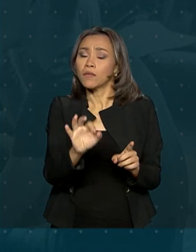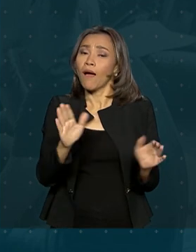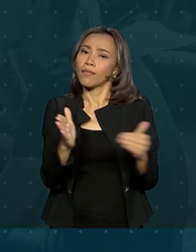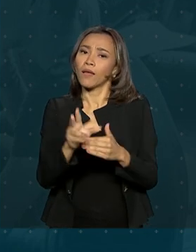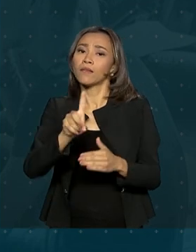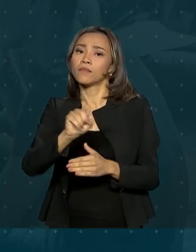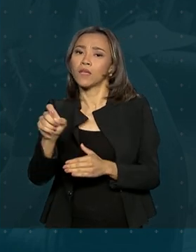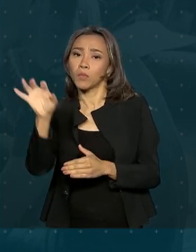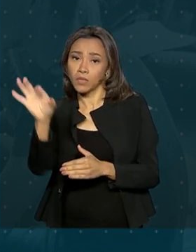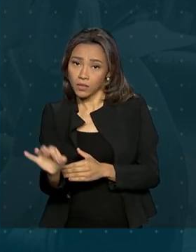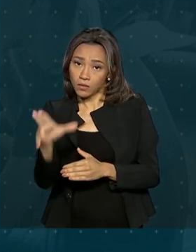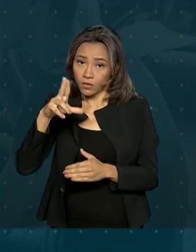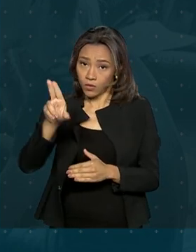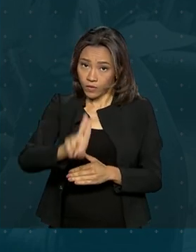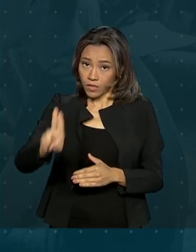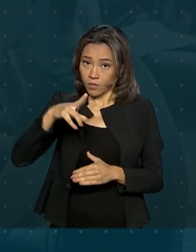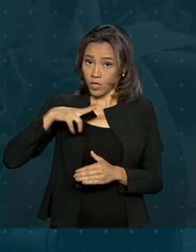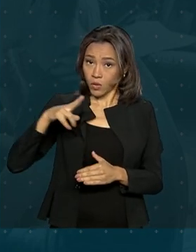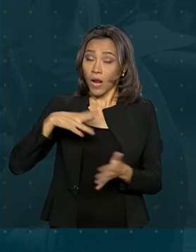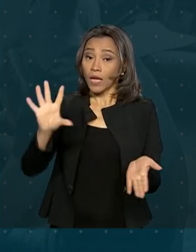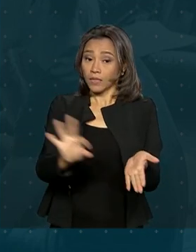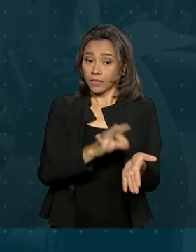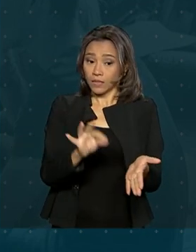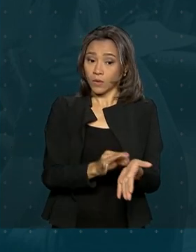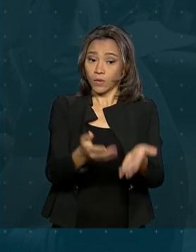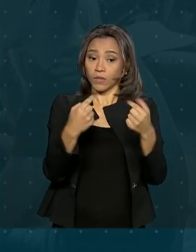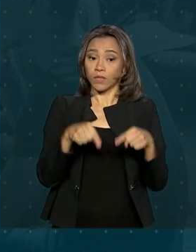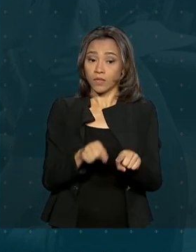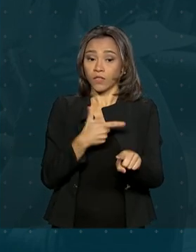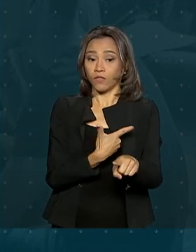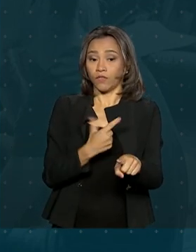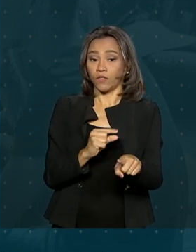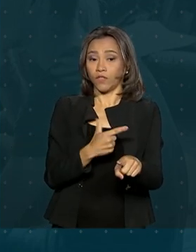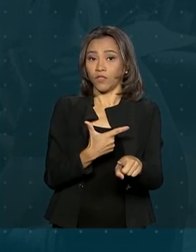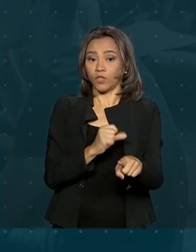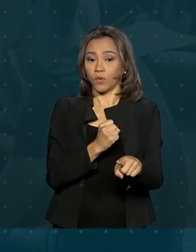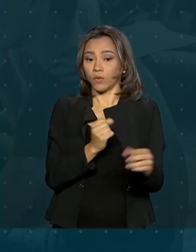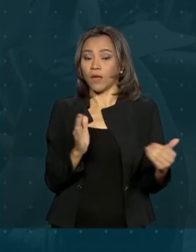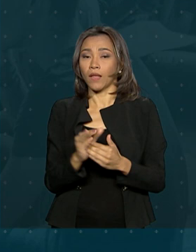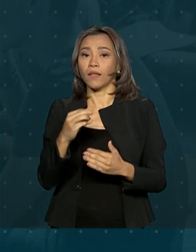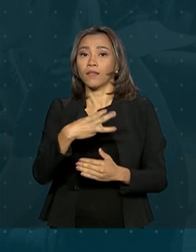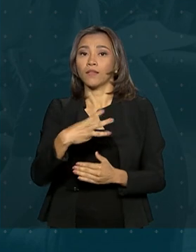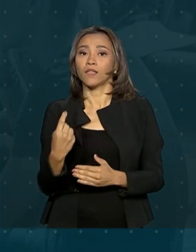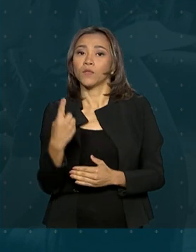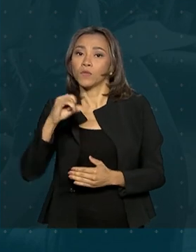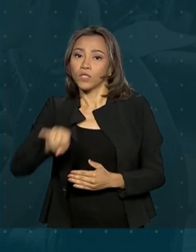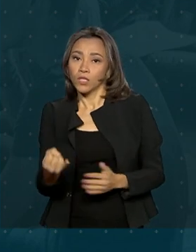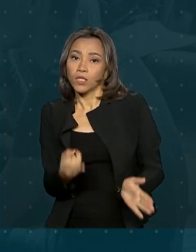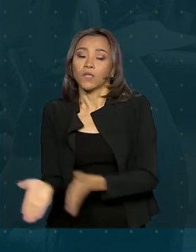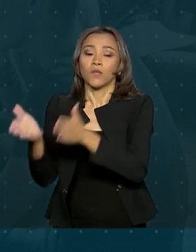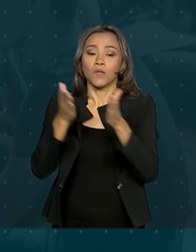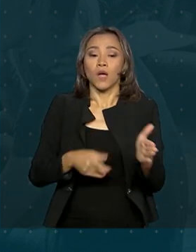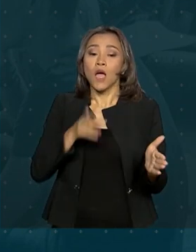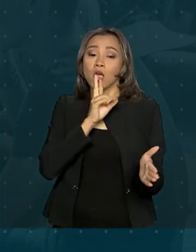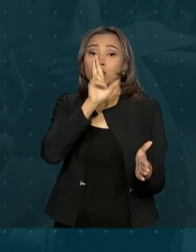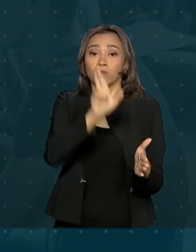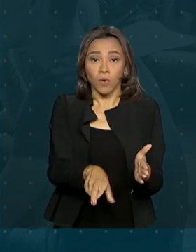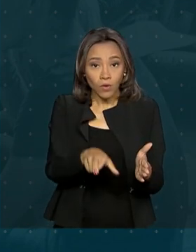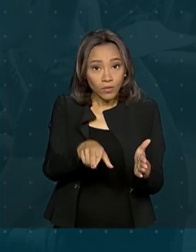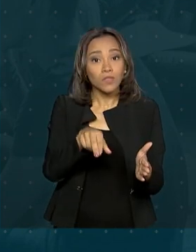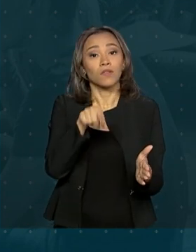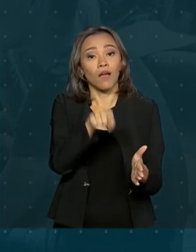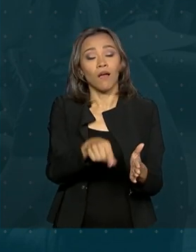privadas. As inscrições vão de 28 a 31 de janeiro. Divulgação do resultado na primeira chamada